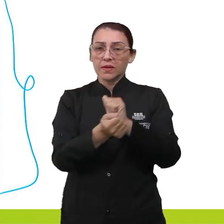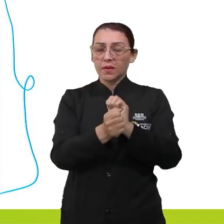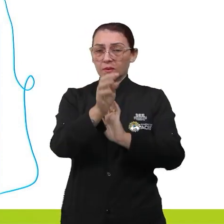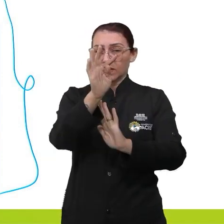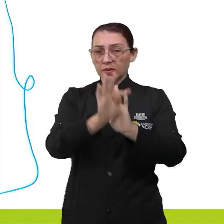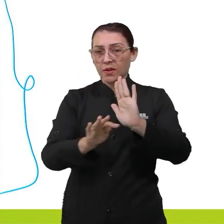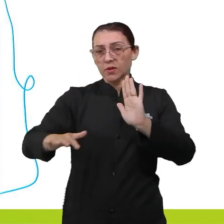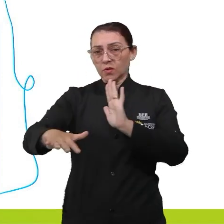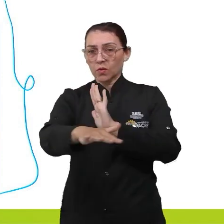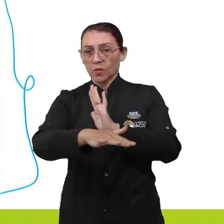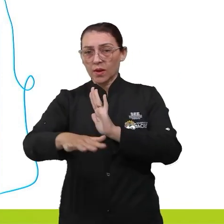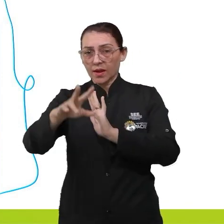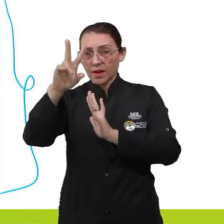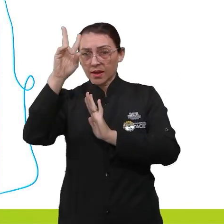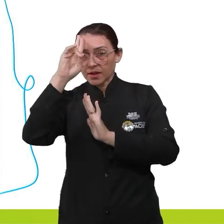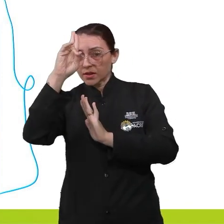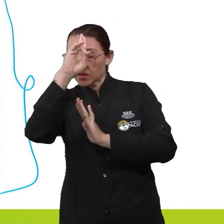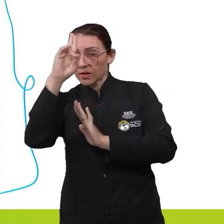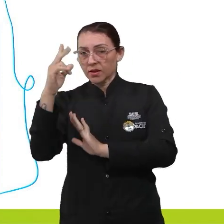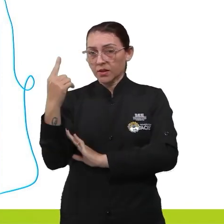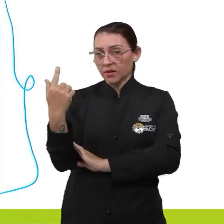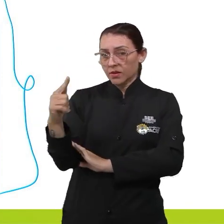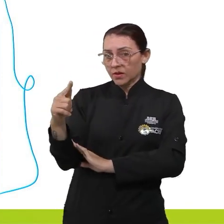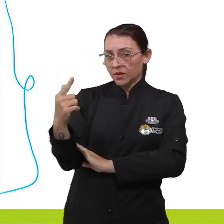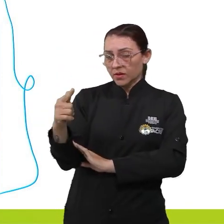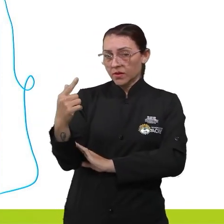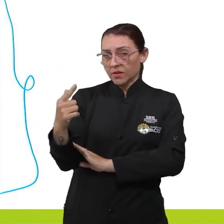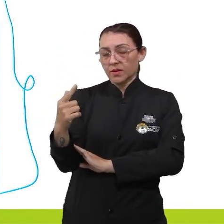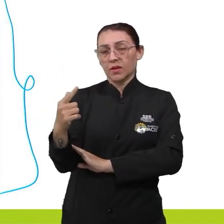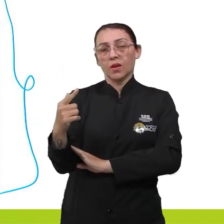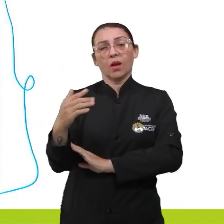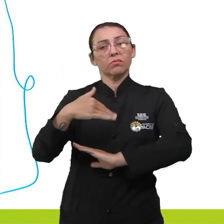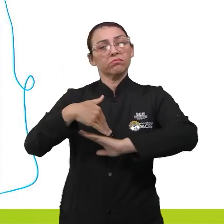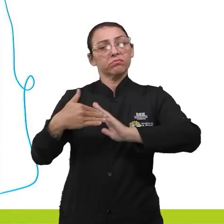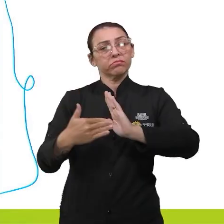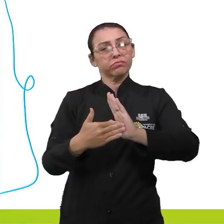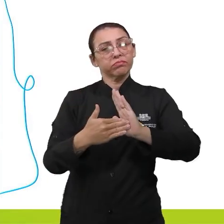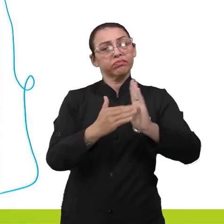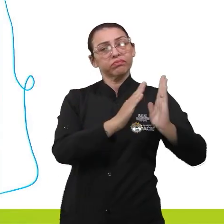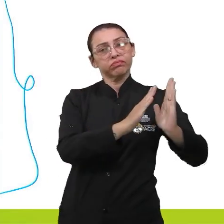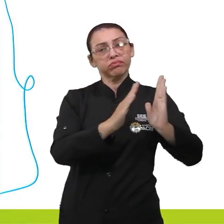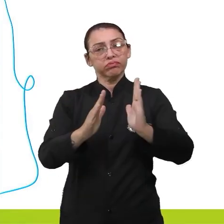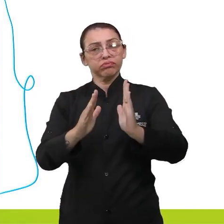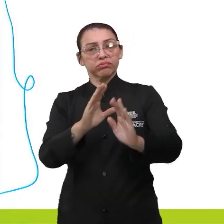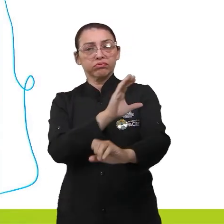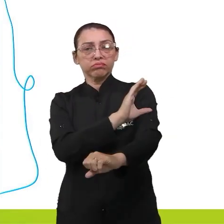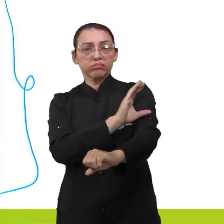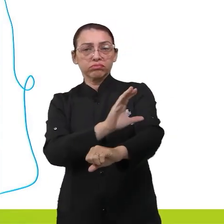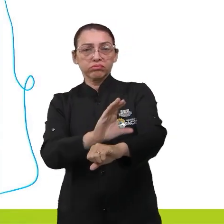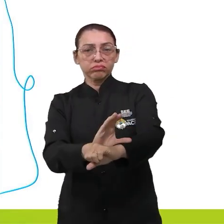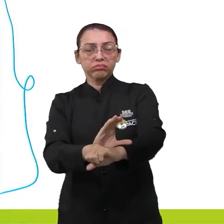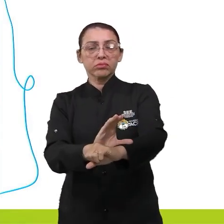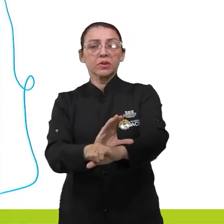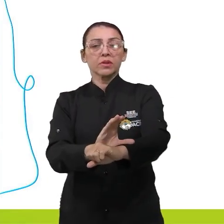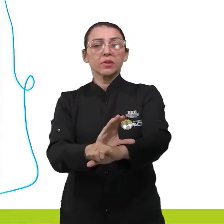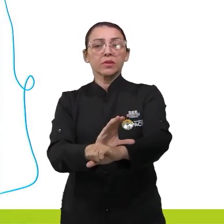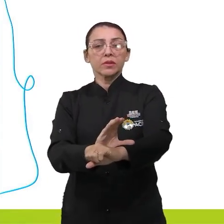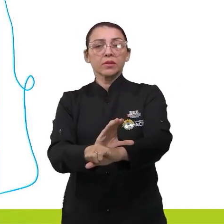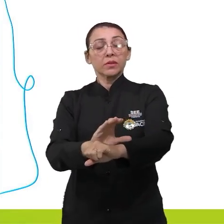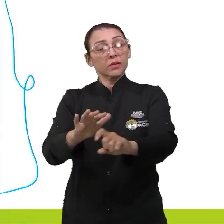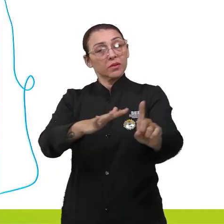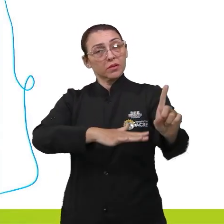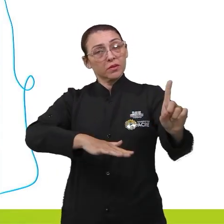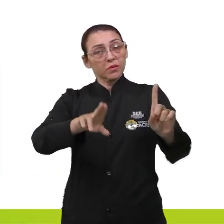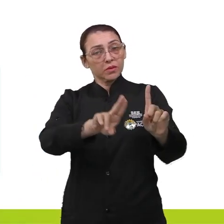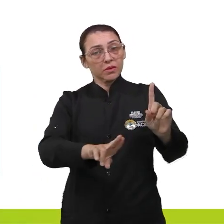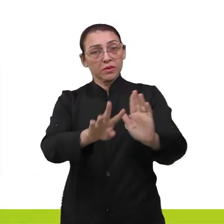com a área da história, da geografia, é o seu todo o repertório social, cultural que você vai utilizar no seu